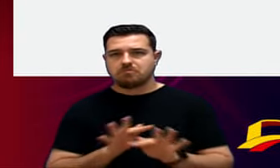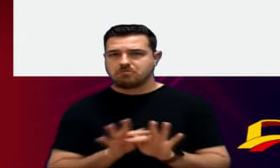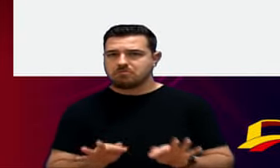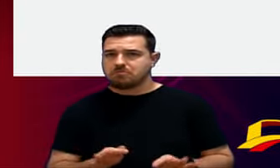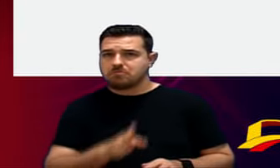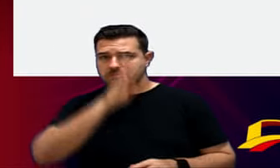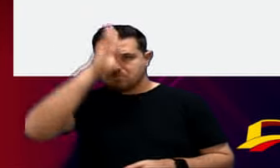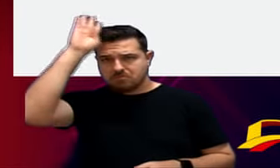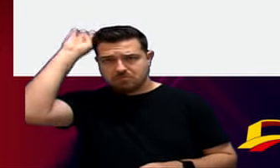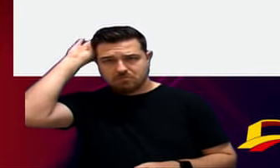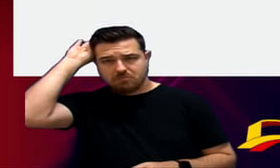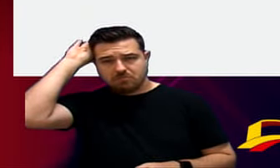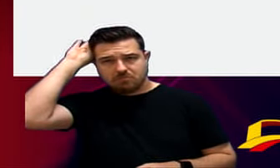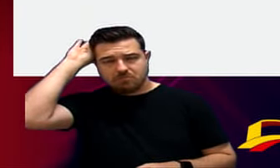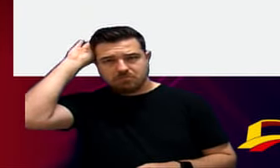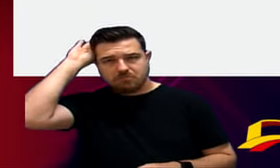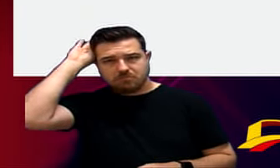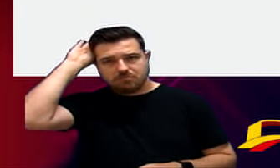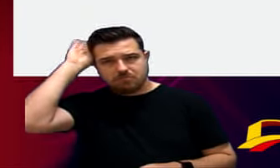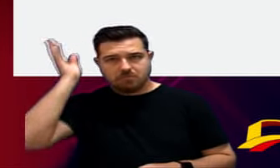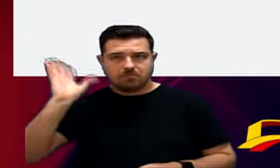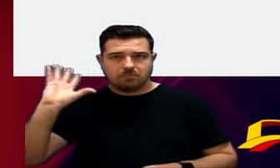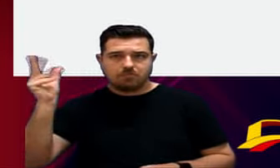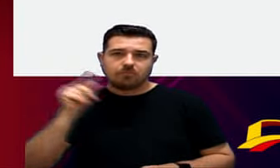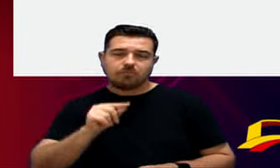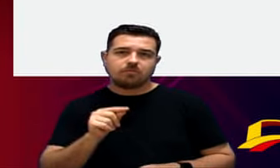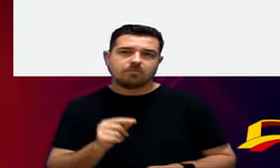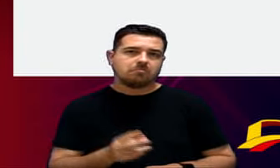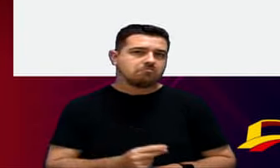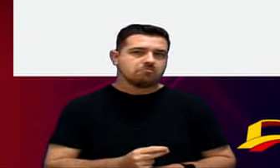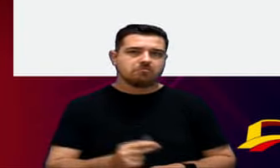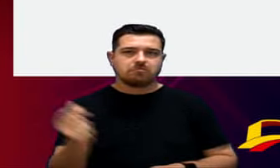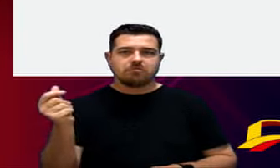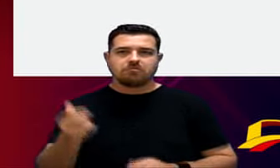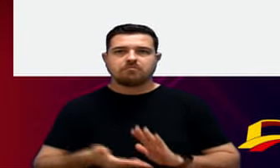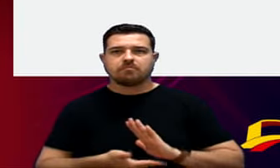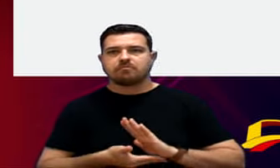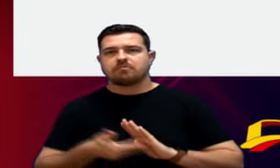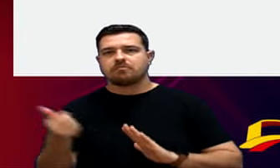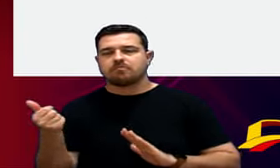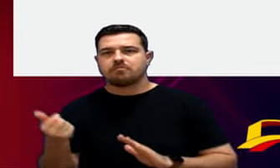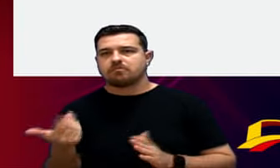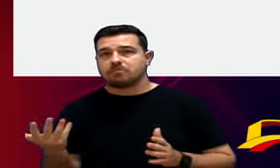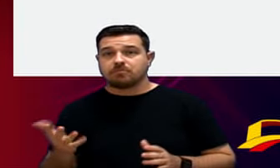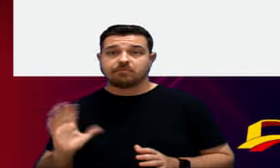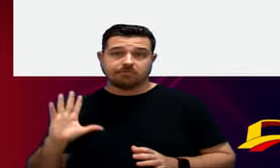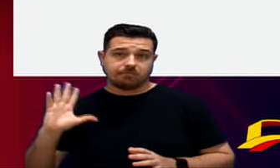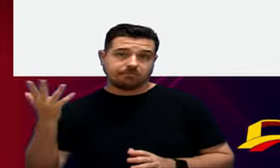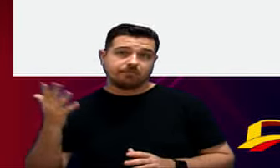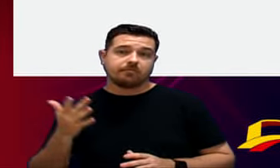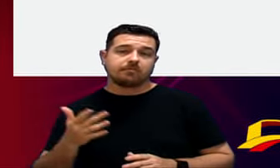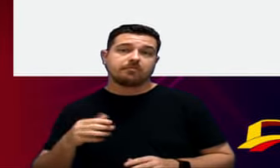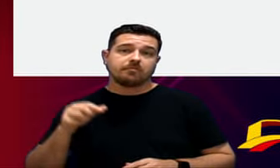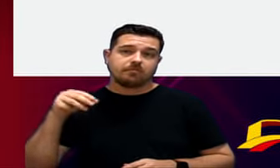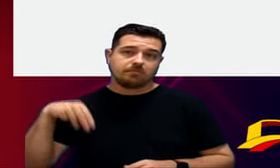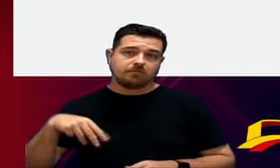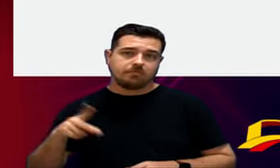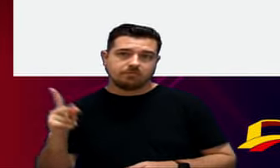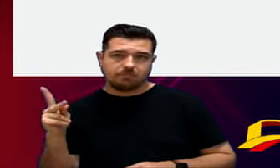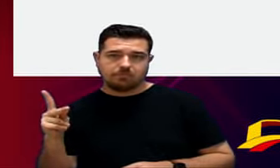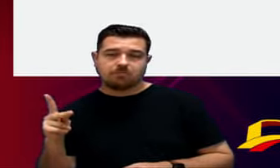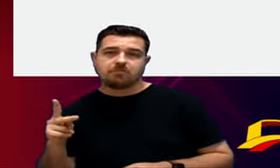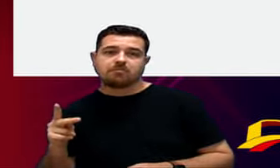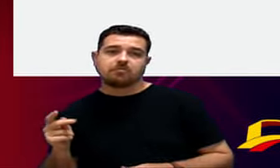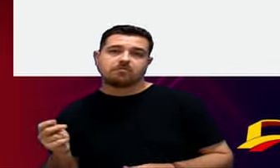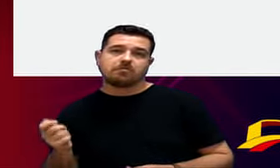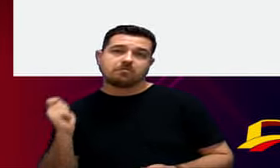bombeiros eh ia se retirar da cidade porém houve intervenção do ministério público e as